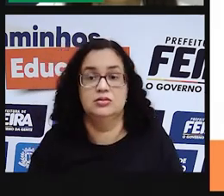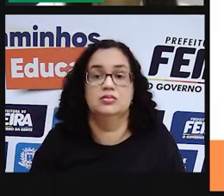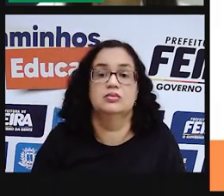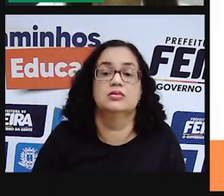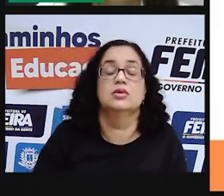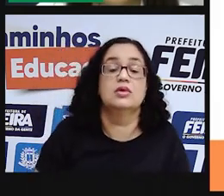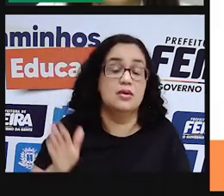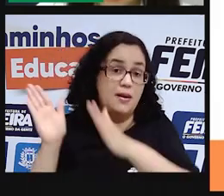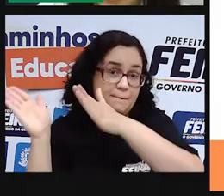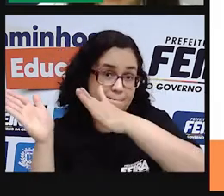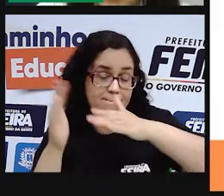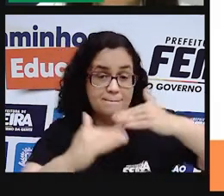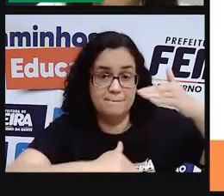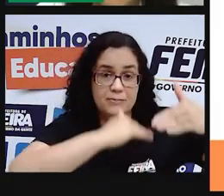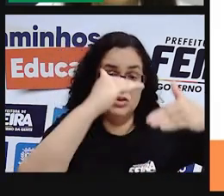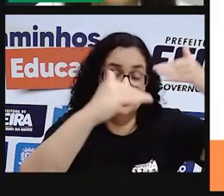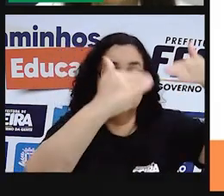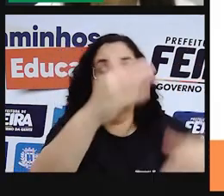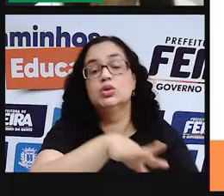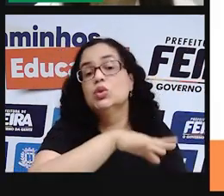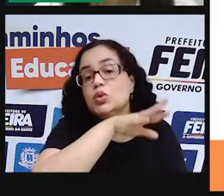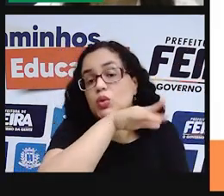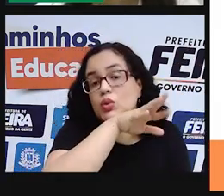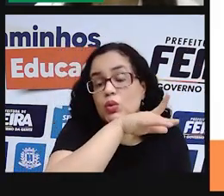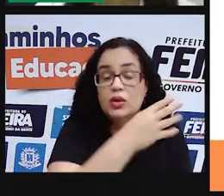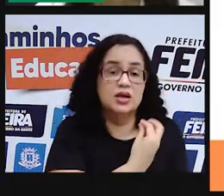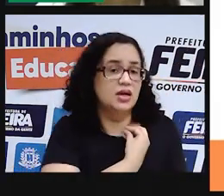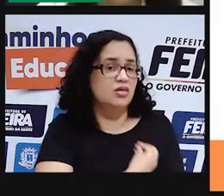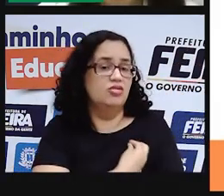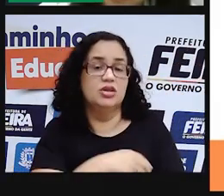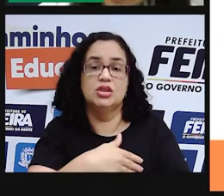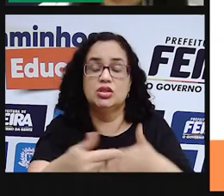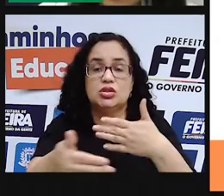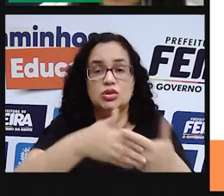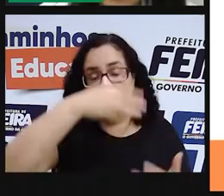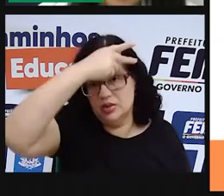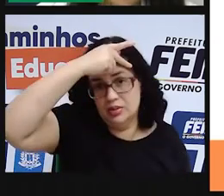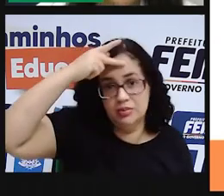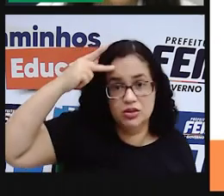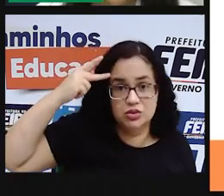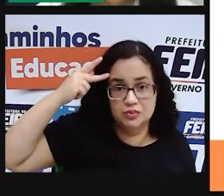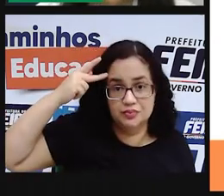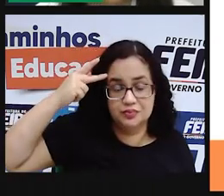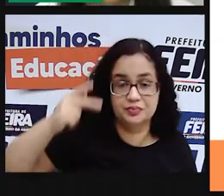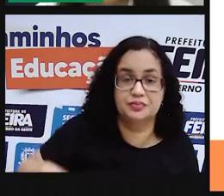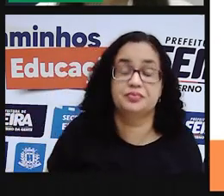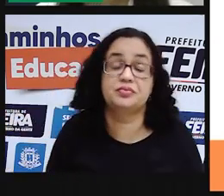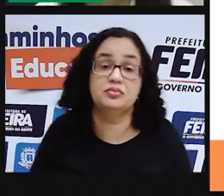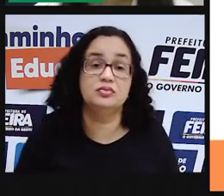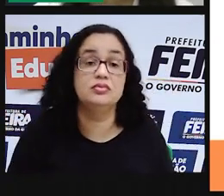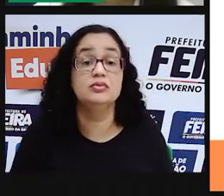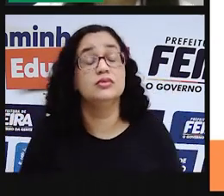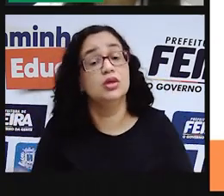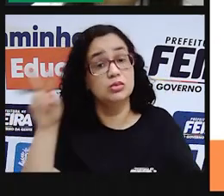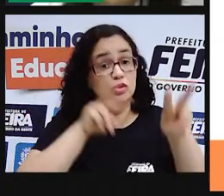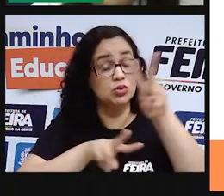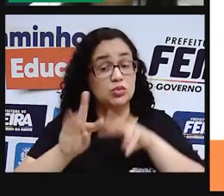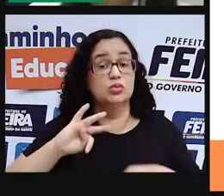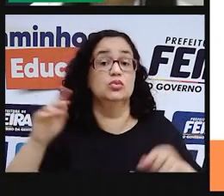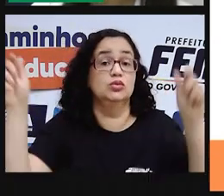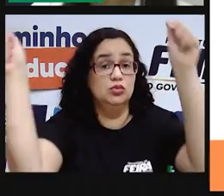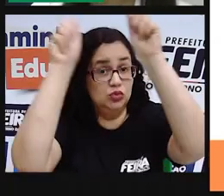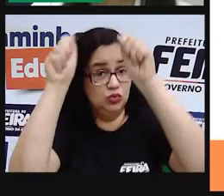desse processo tão negativo, né, para a vida de qualquer pessoa. Então, a gente observa toda a